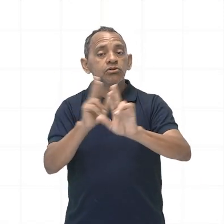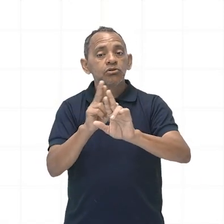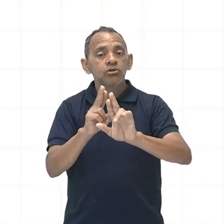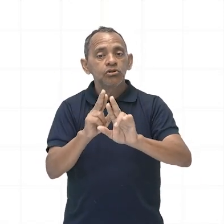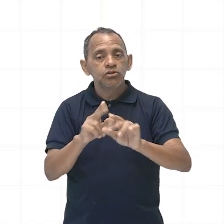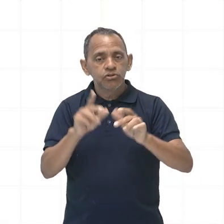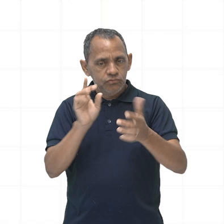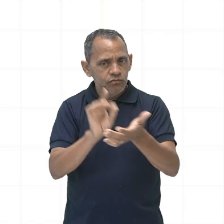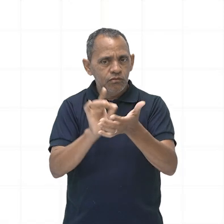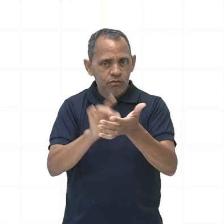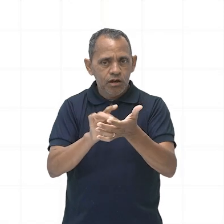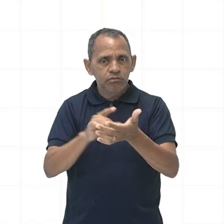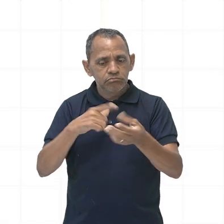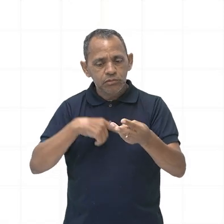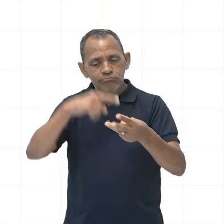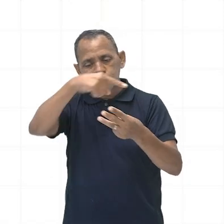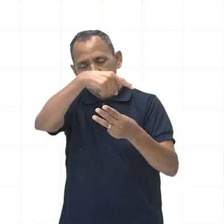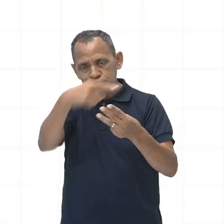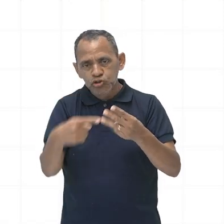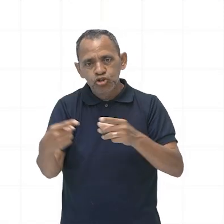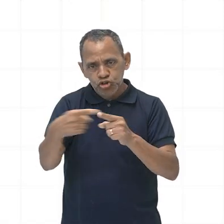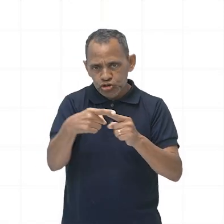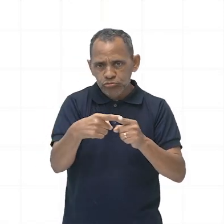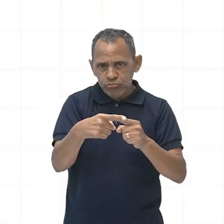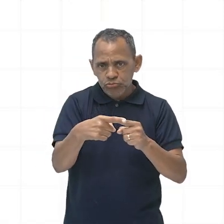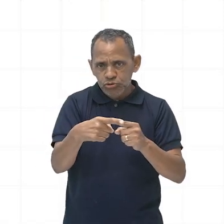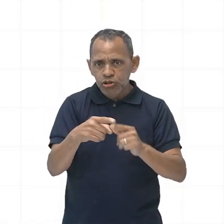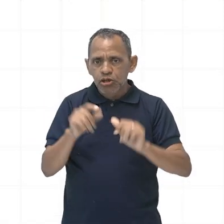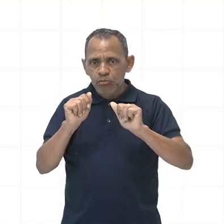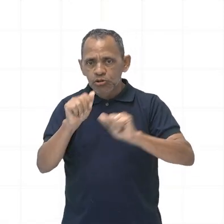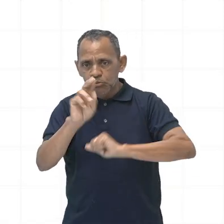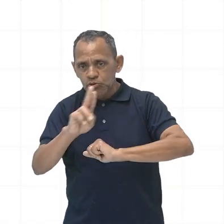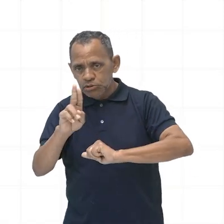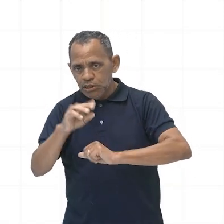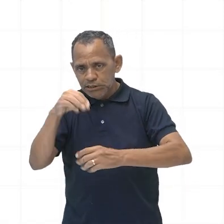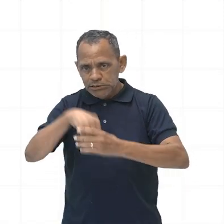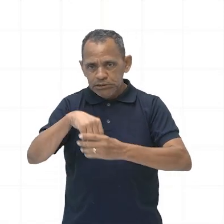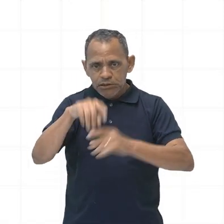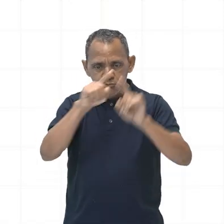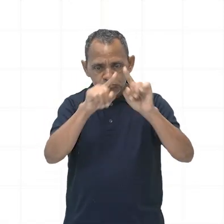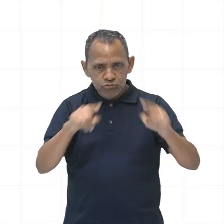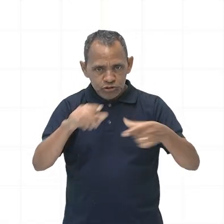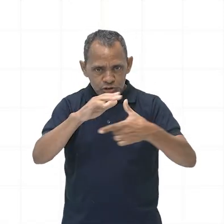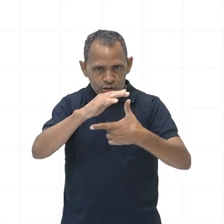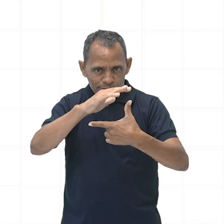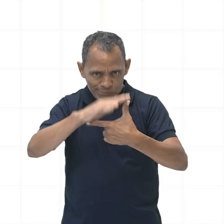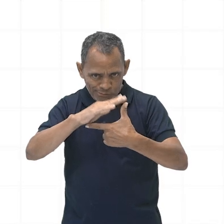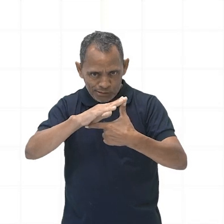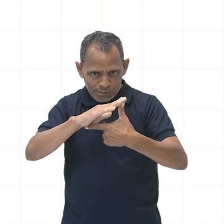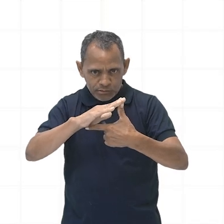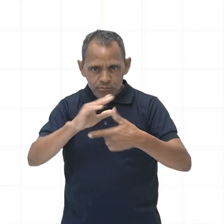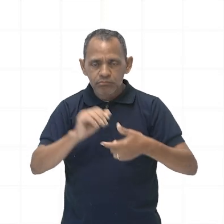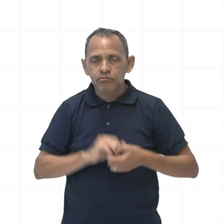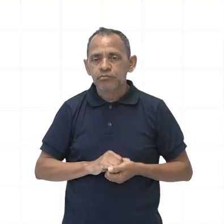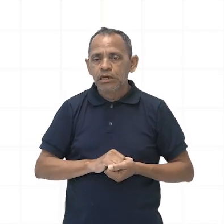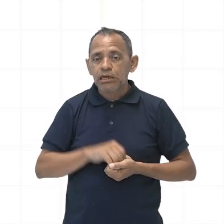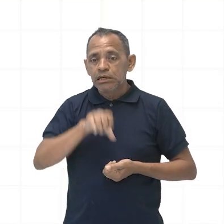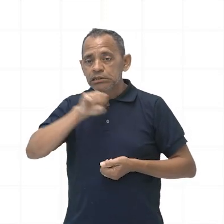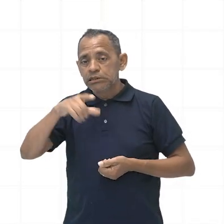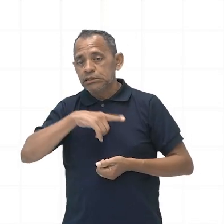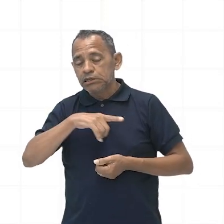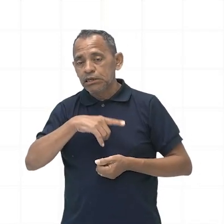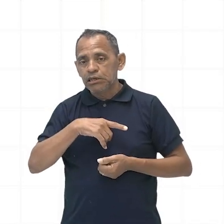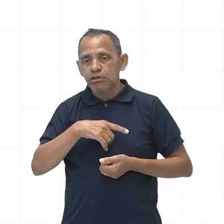apesar de ter 3 relações dentro do triângulo retângulo, se eu tiver